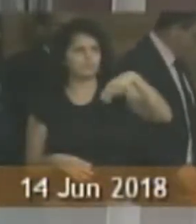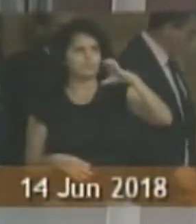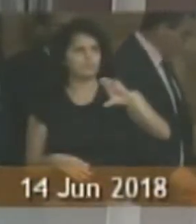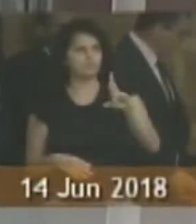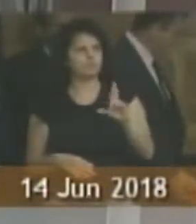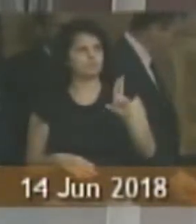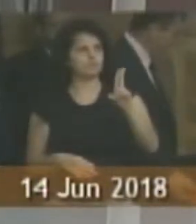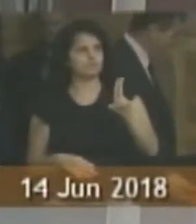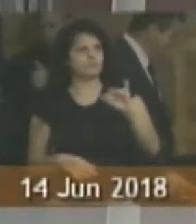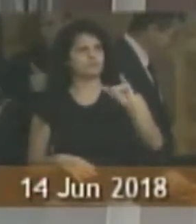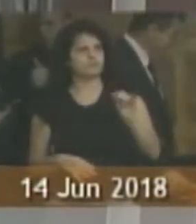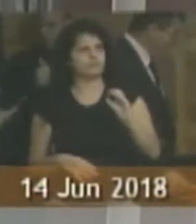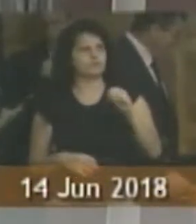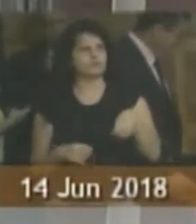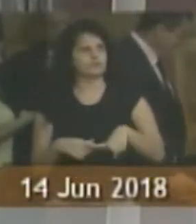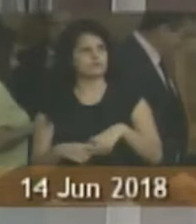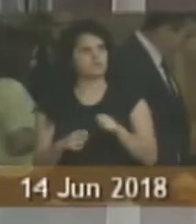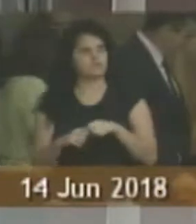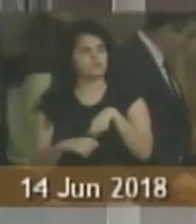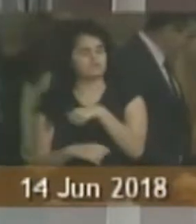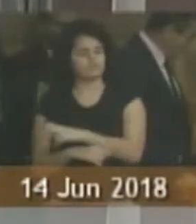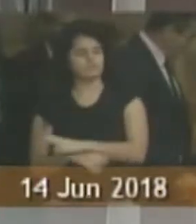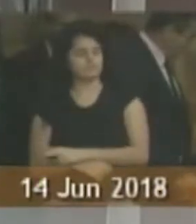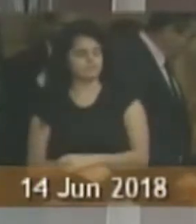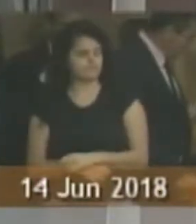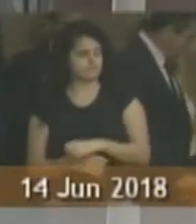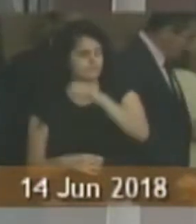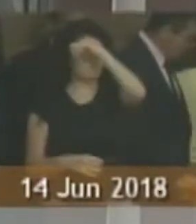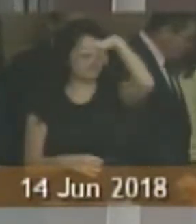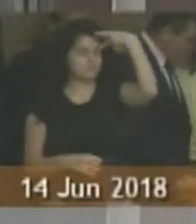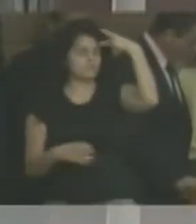lá. Então, o serviço público está de parabéns, hein, em nome do Felipe